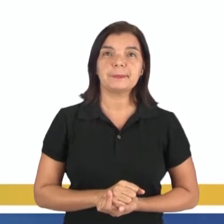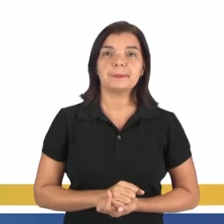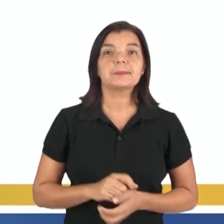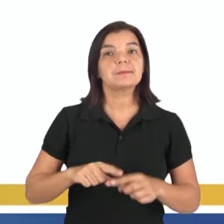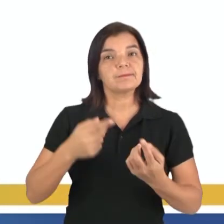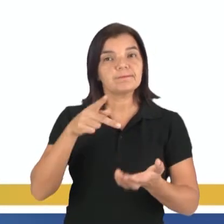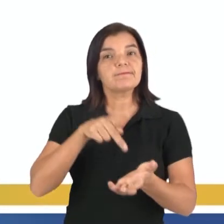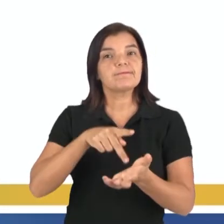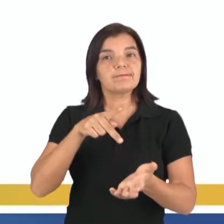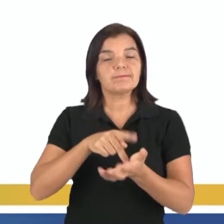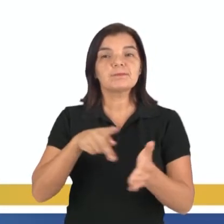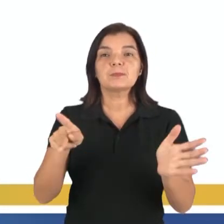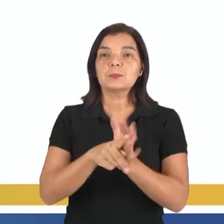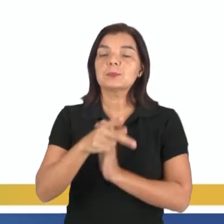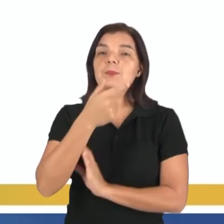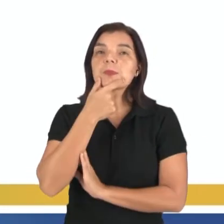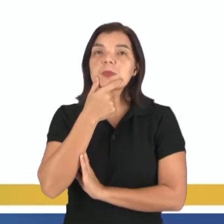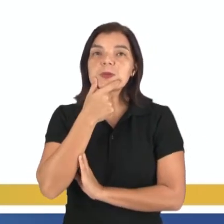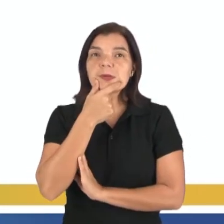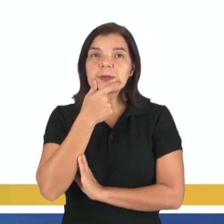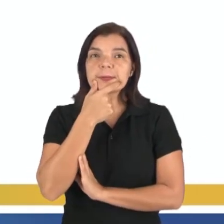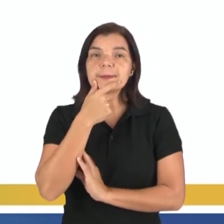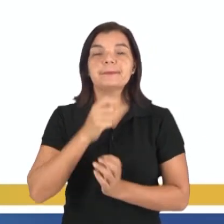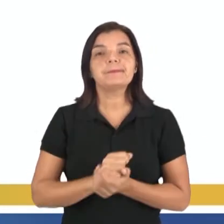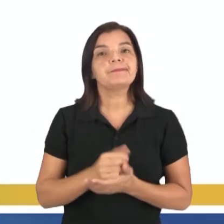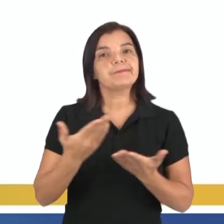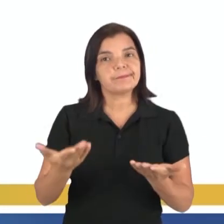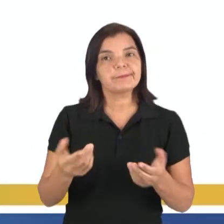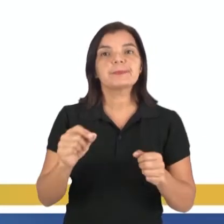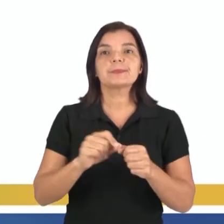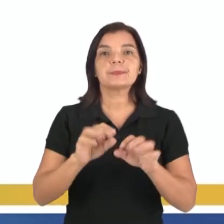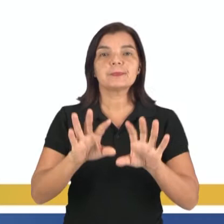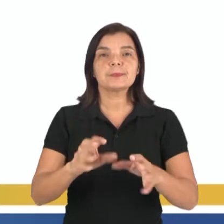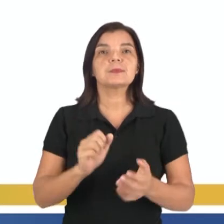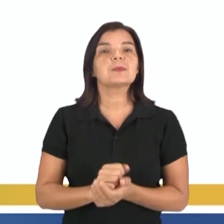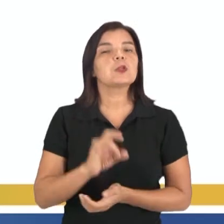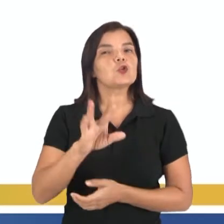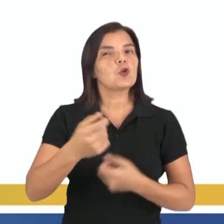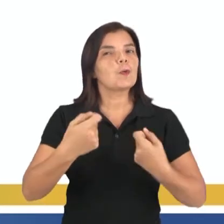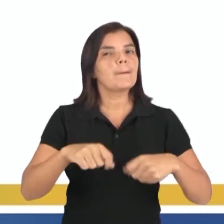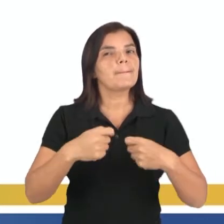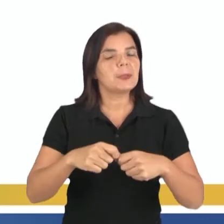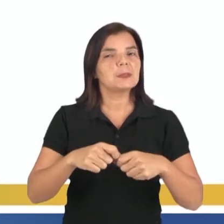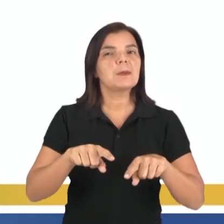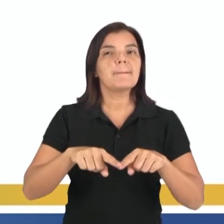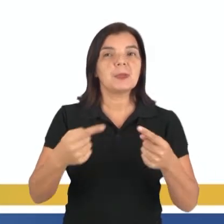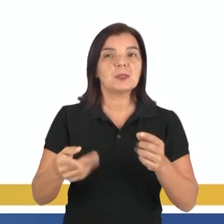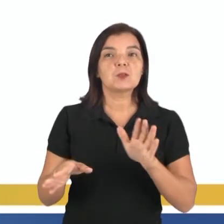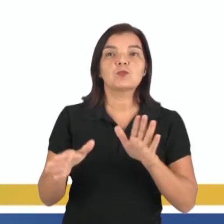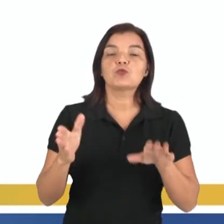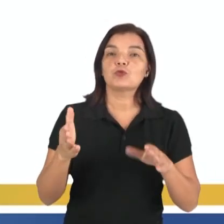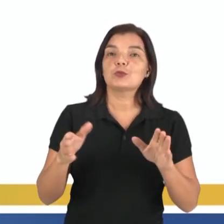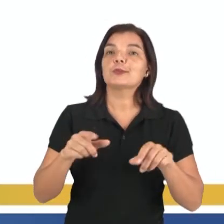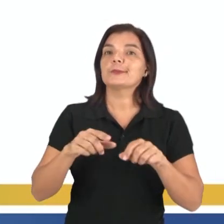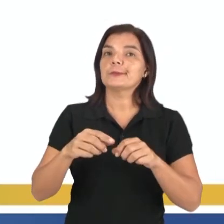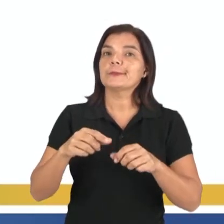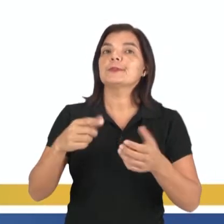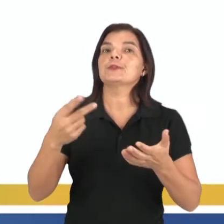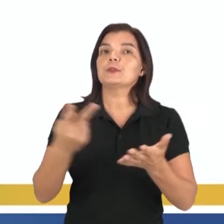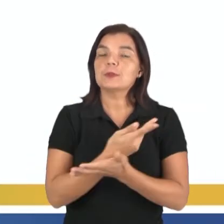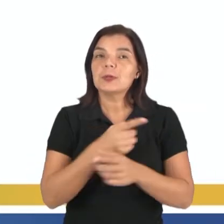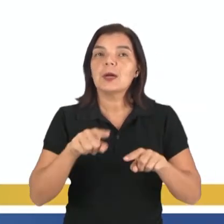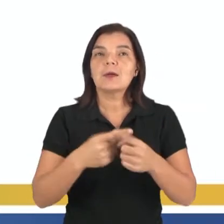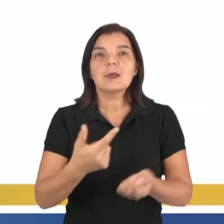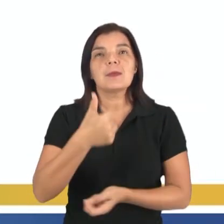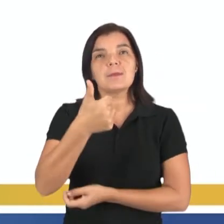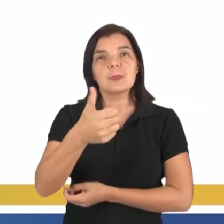mas que na verdade eram dos Estados Unidos, né, e acabou fazendo isso, só que para isso ele deu um golpe, né, e em